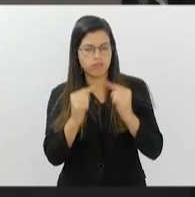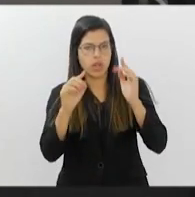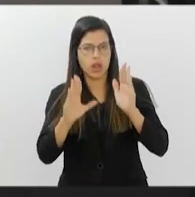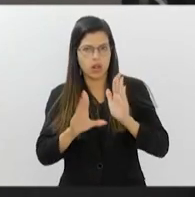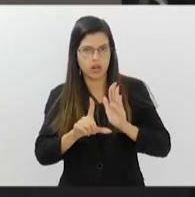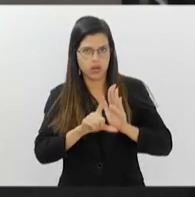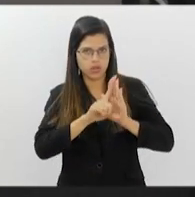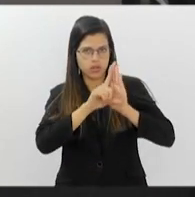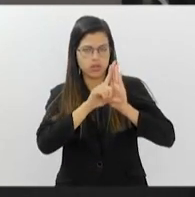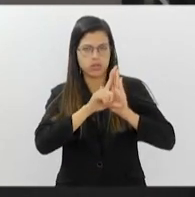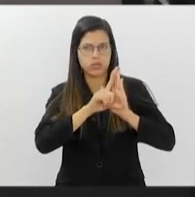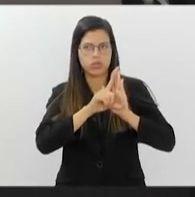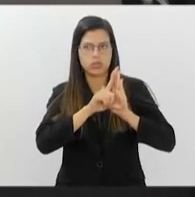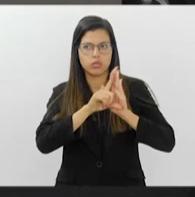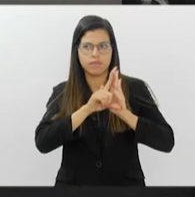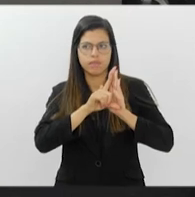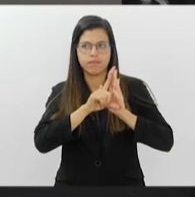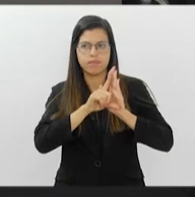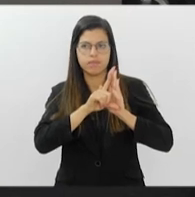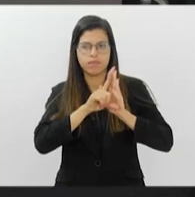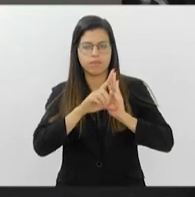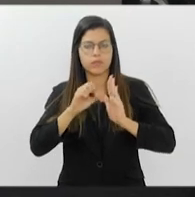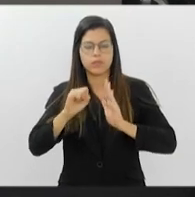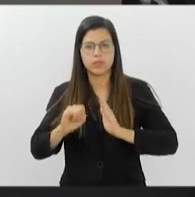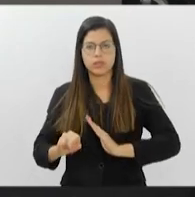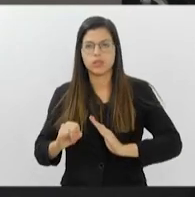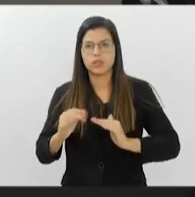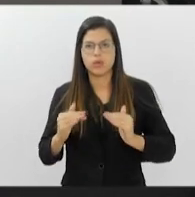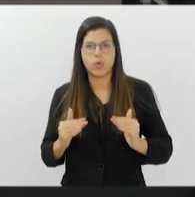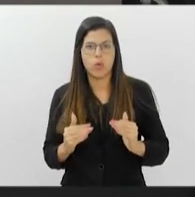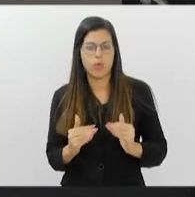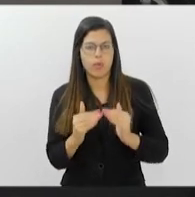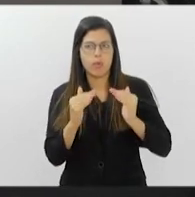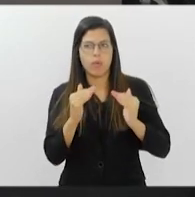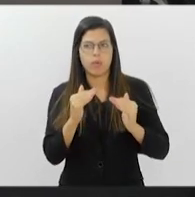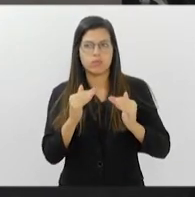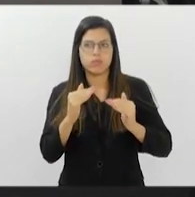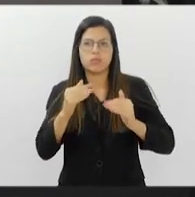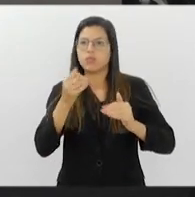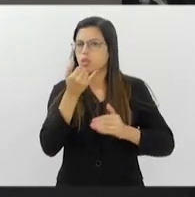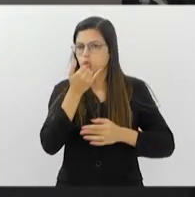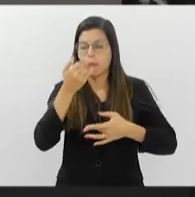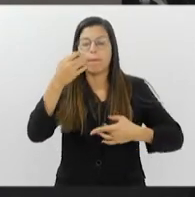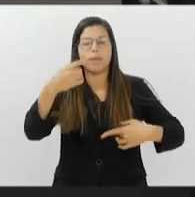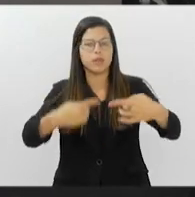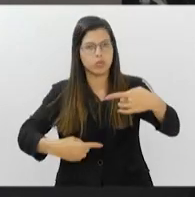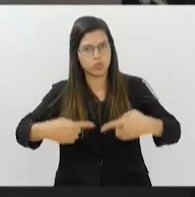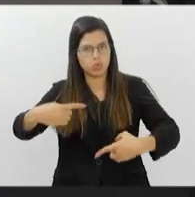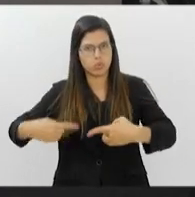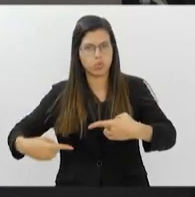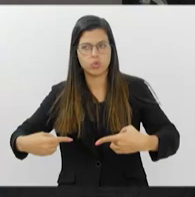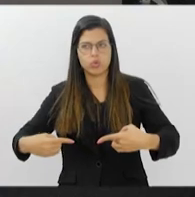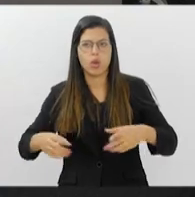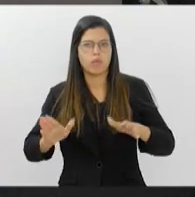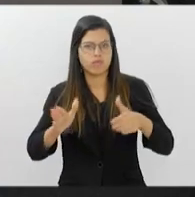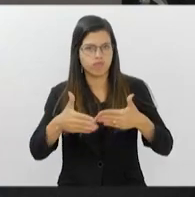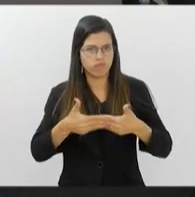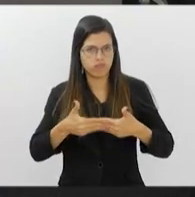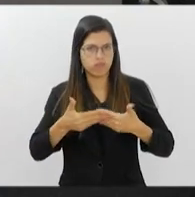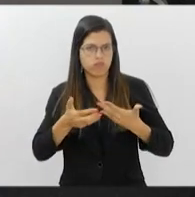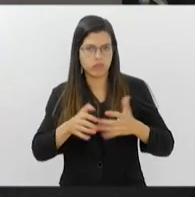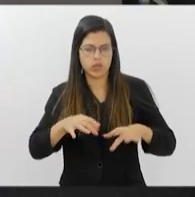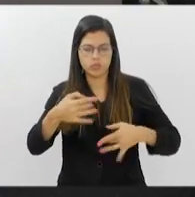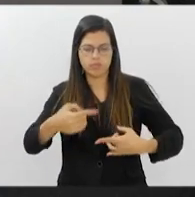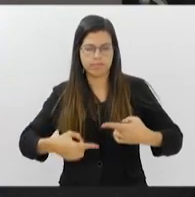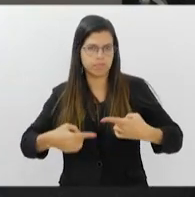legalidade. Os senhores que aprovam, para discutir, desculpe, não havendo quem queira discutir,